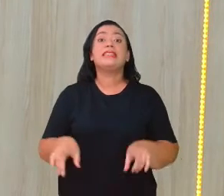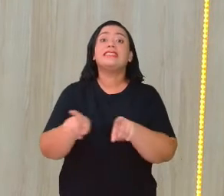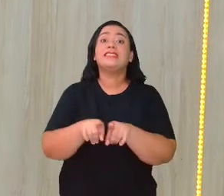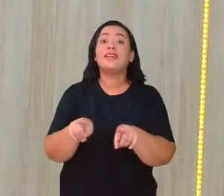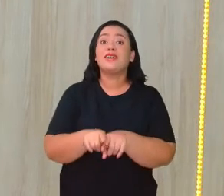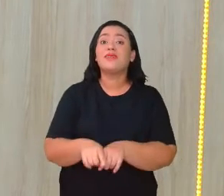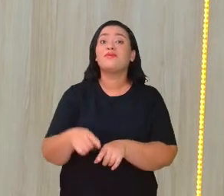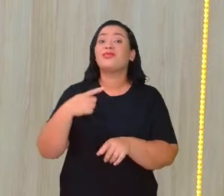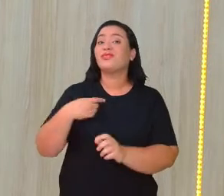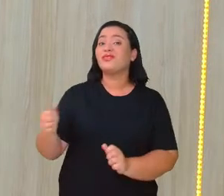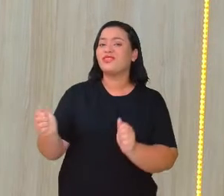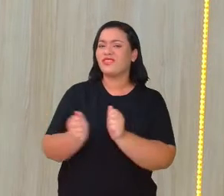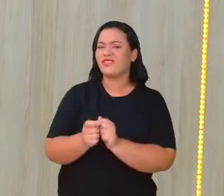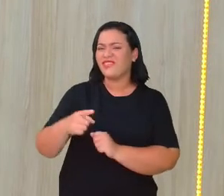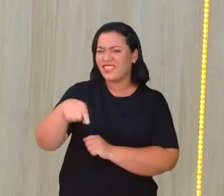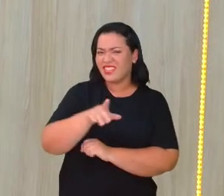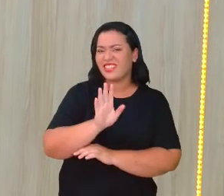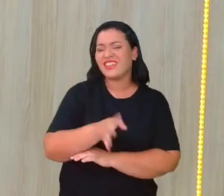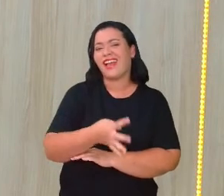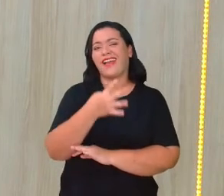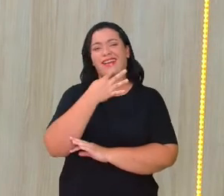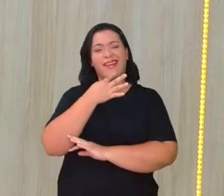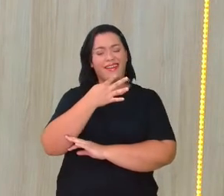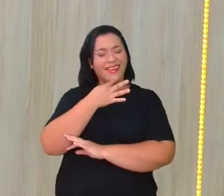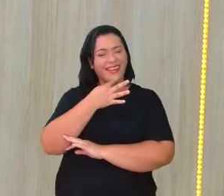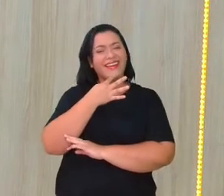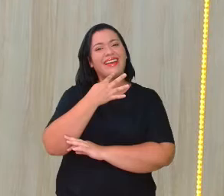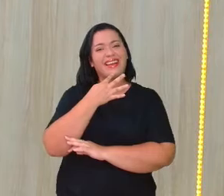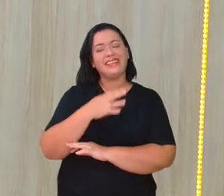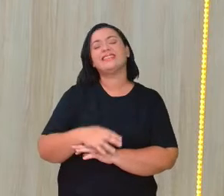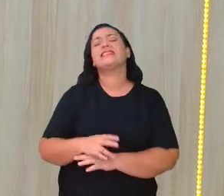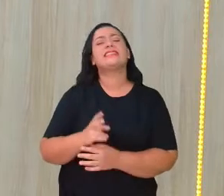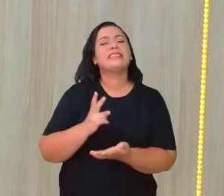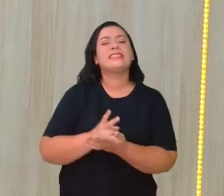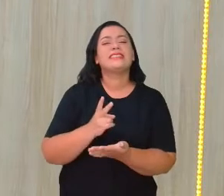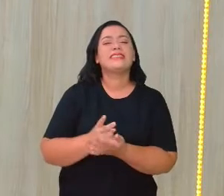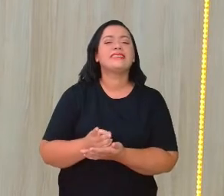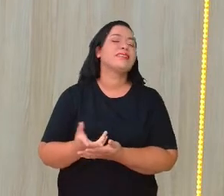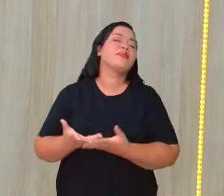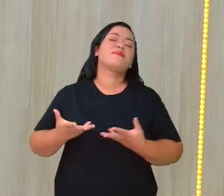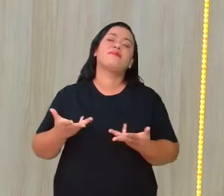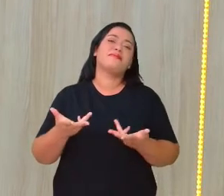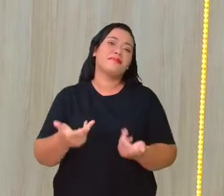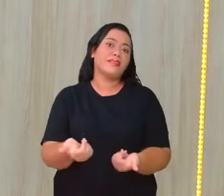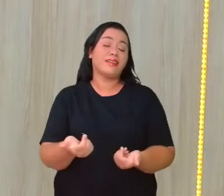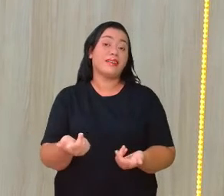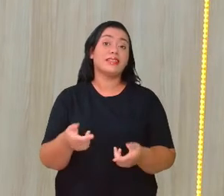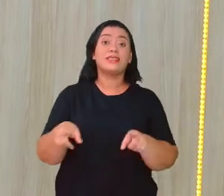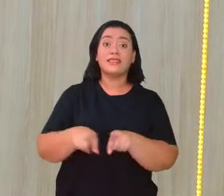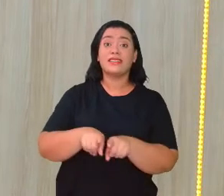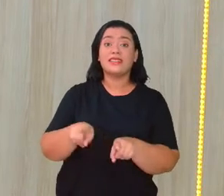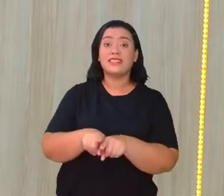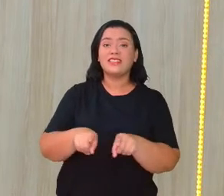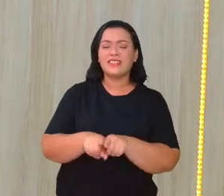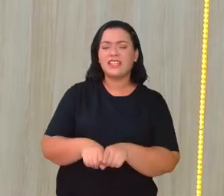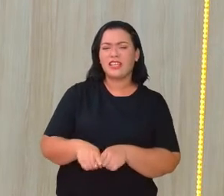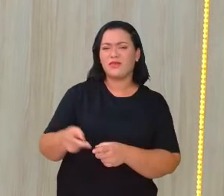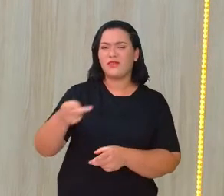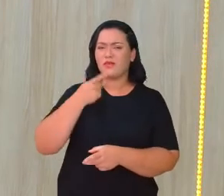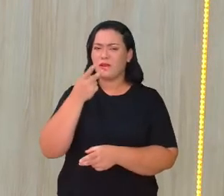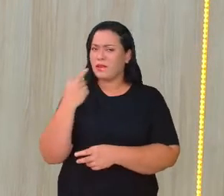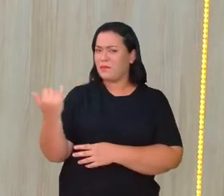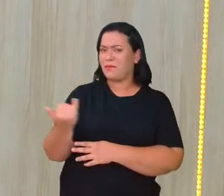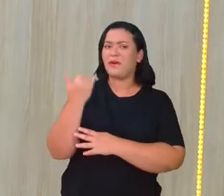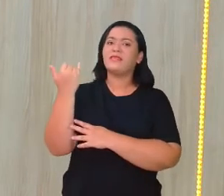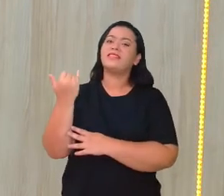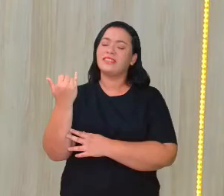que vocês que já acompanham conhecem, Sempre está aqui abrilhantando, trazendo considerações